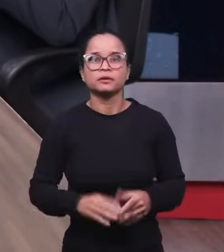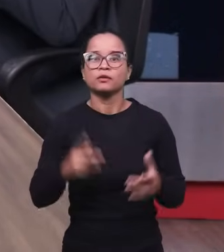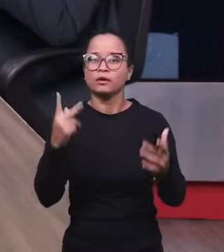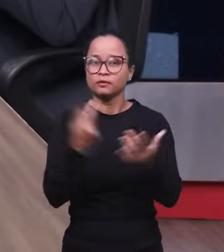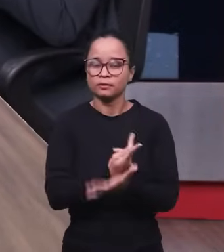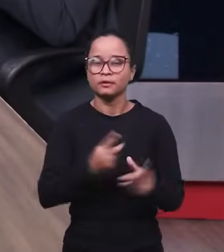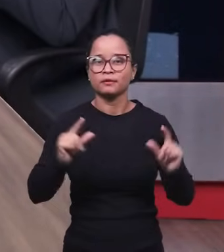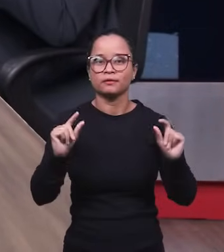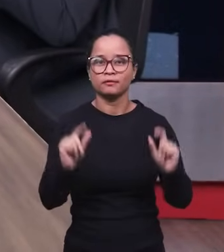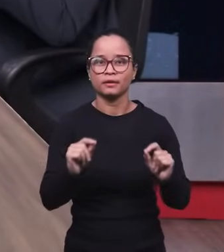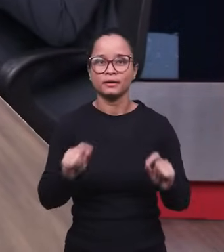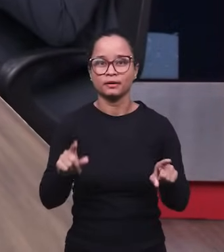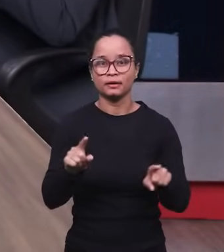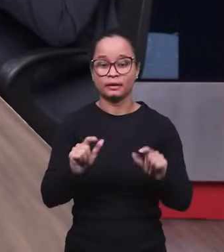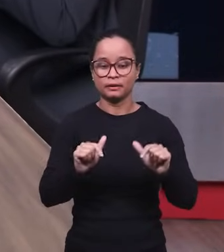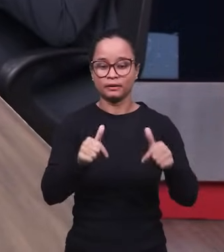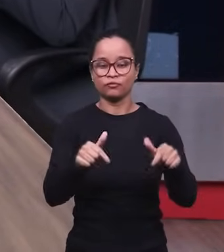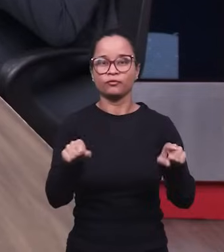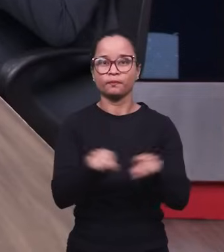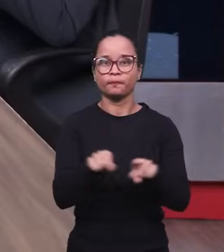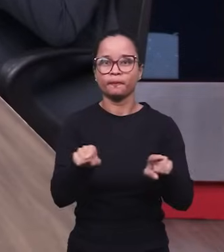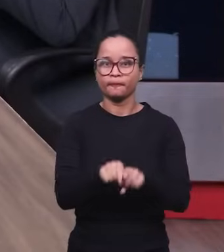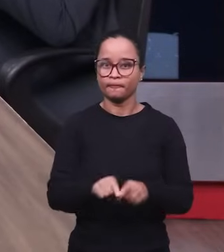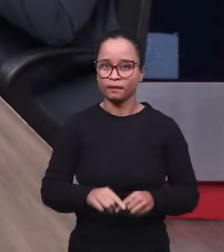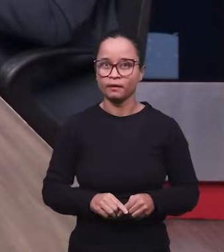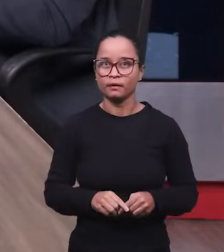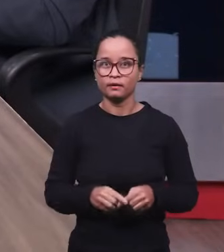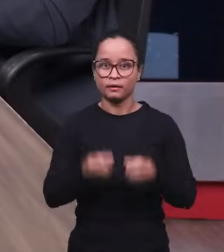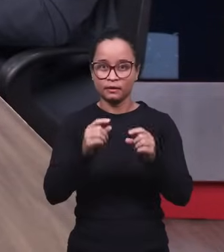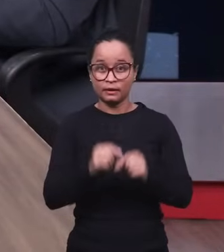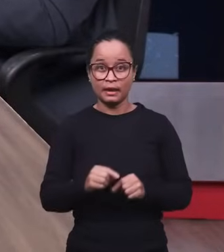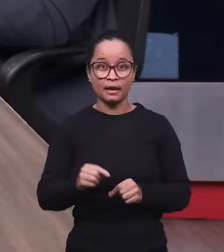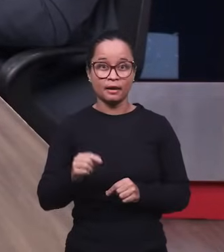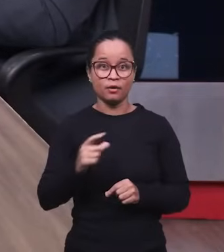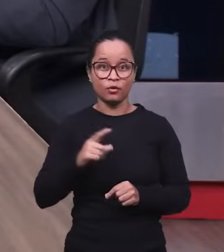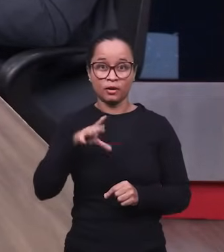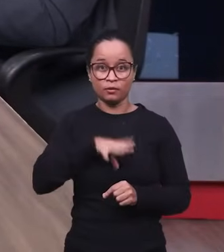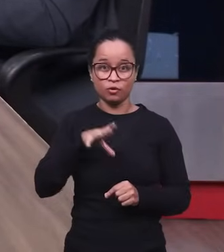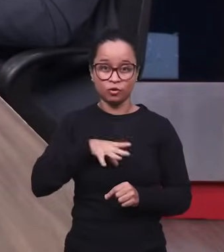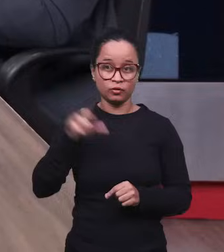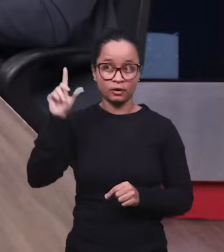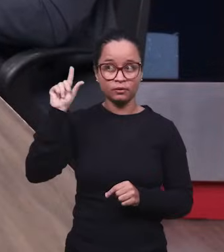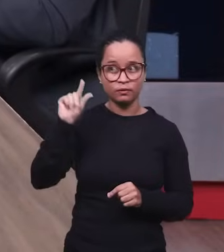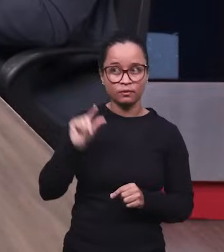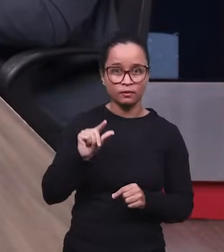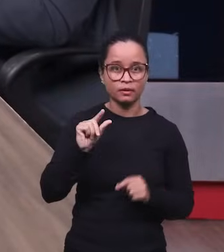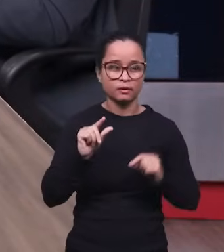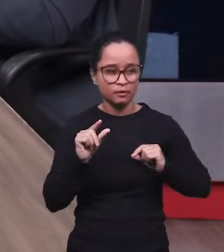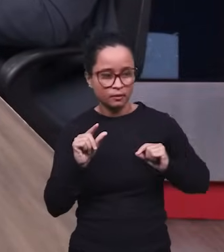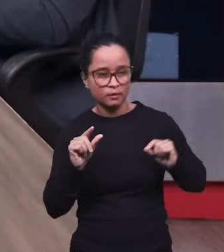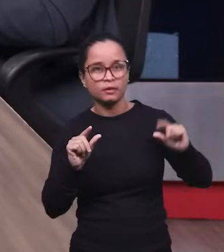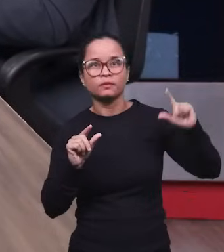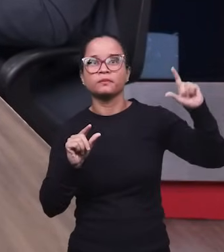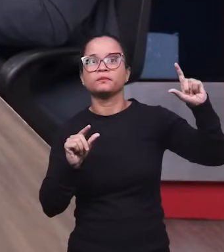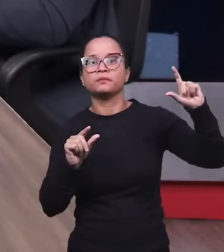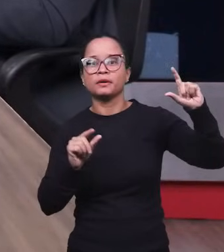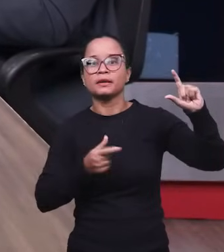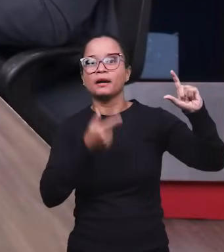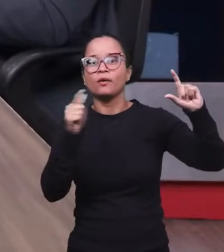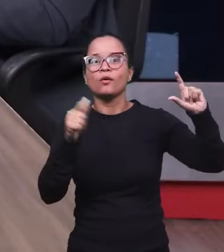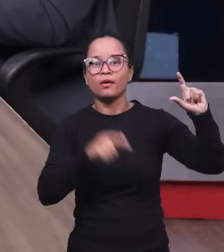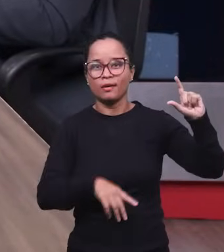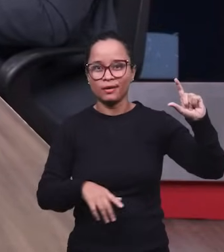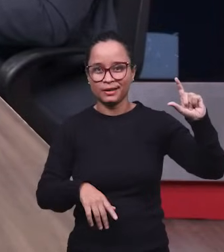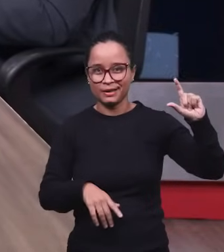o que acontece aqui que os irmãos têm que fazer também? É abaixar o volume de quem está falando em português, sim, e aumentar o volume de quem